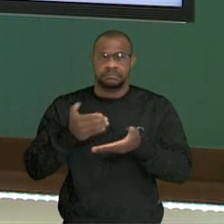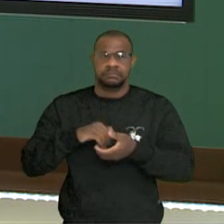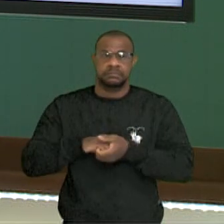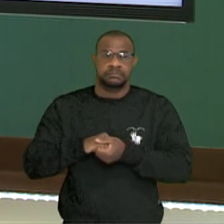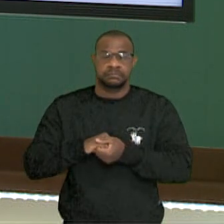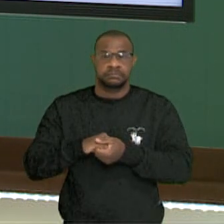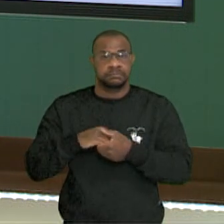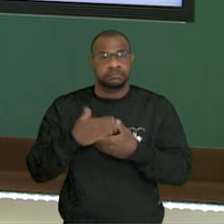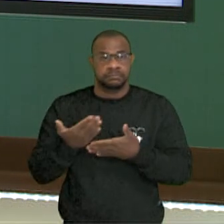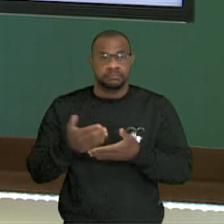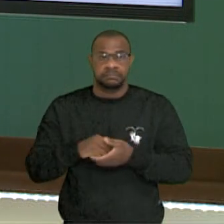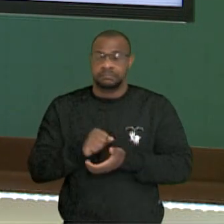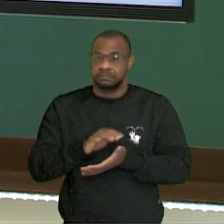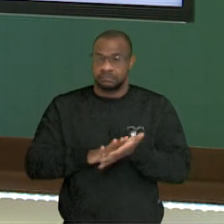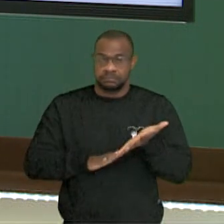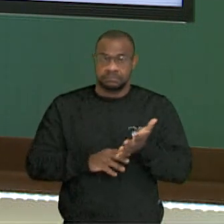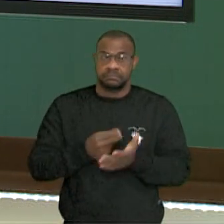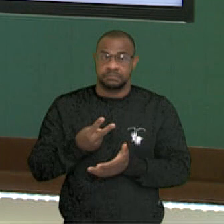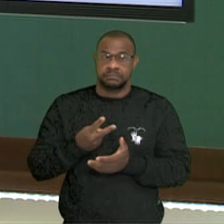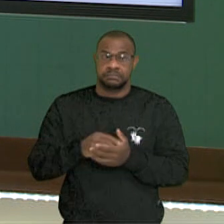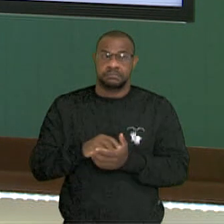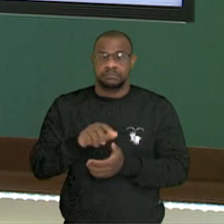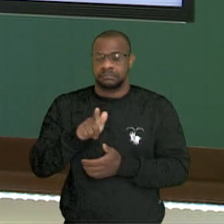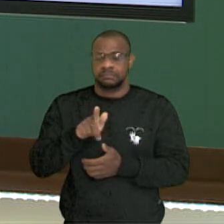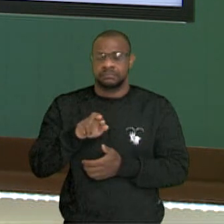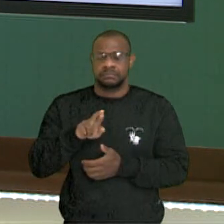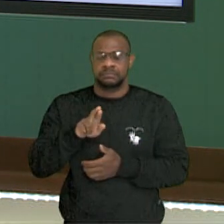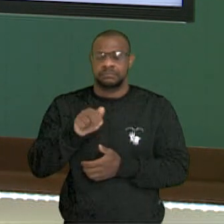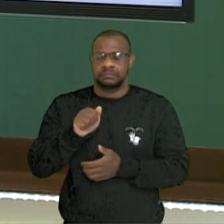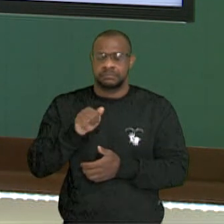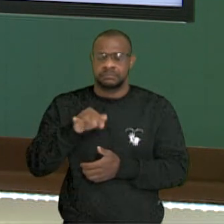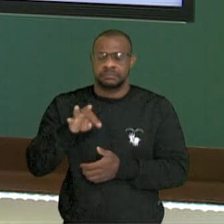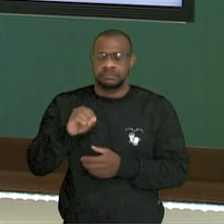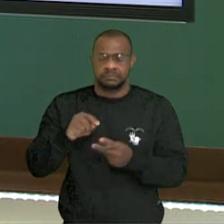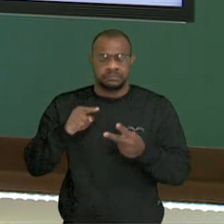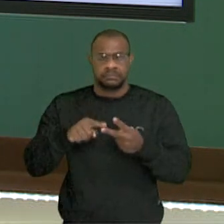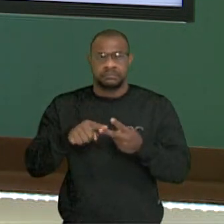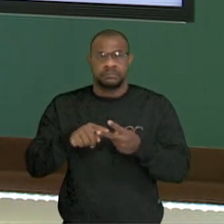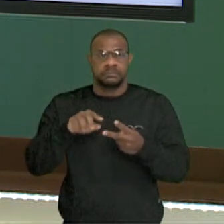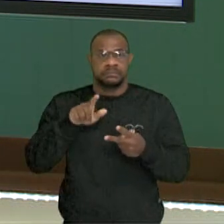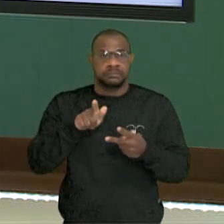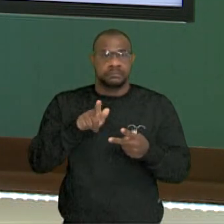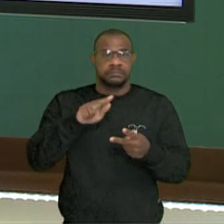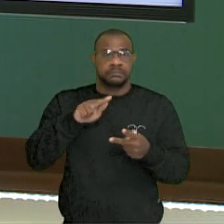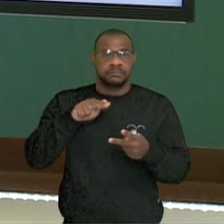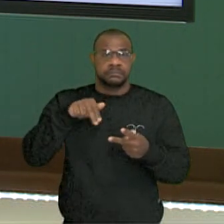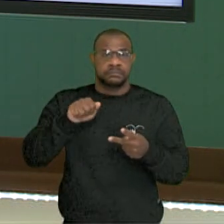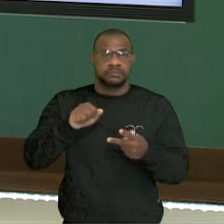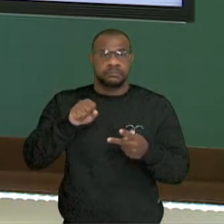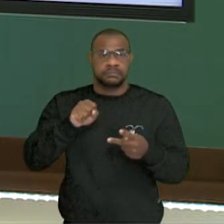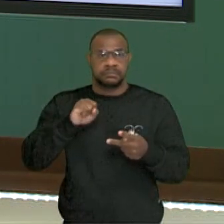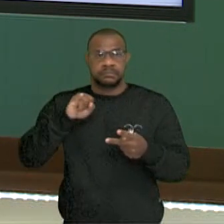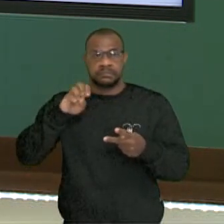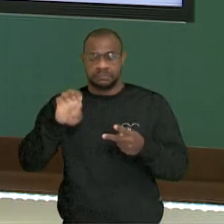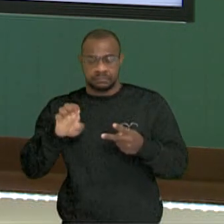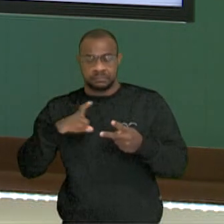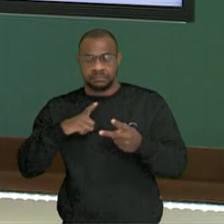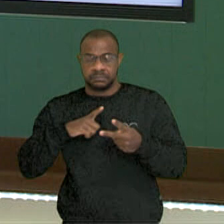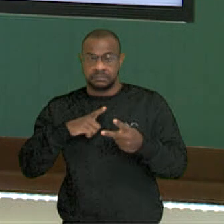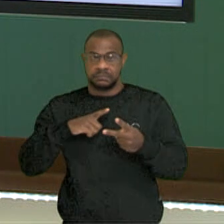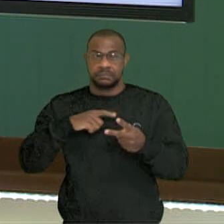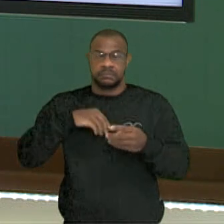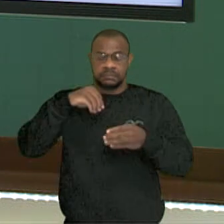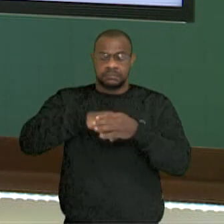Então, na atividade diz que tanto o granito quanto o gneiss têm na sua constituição